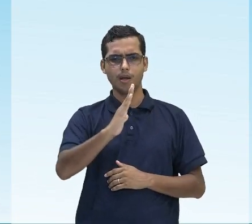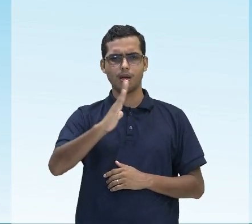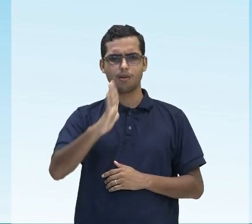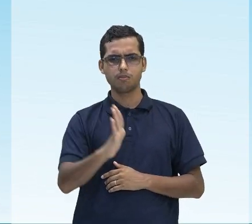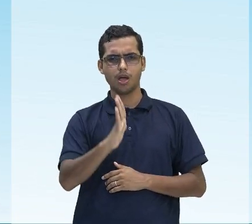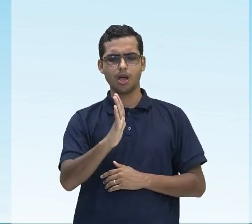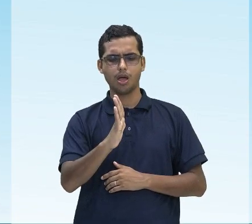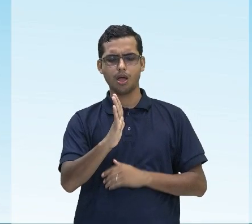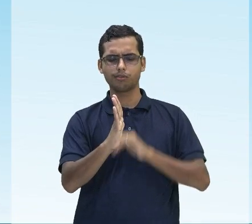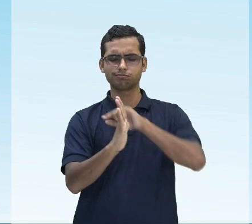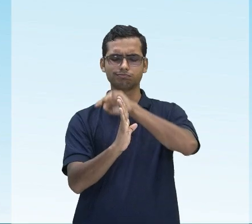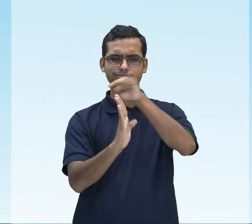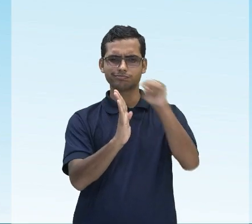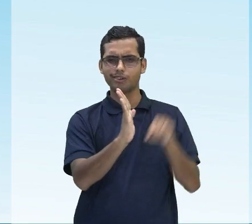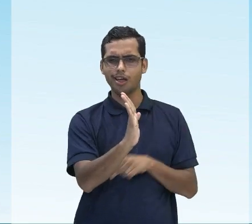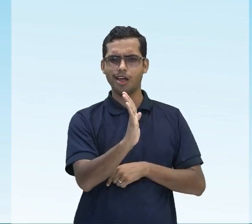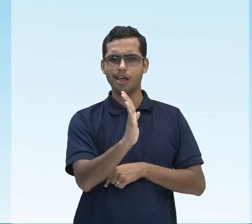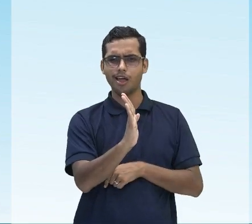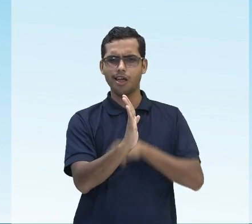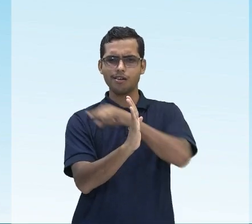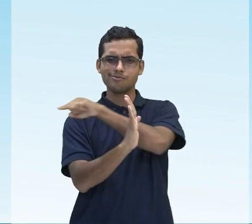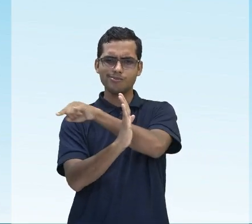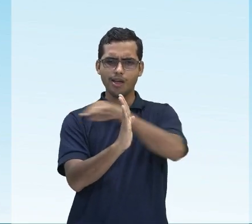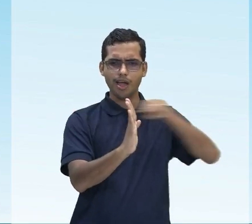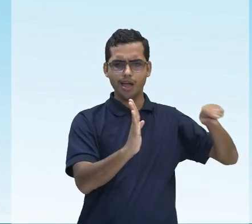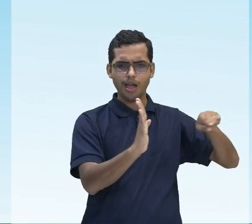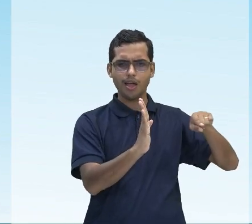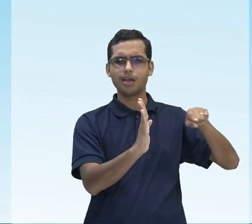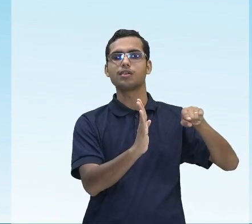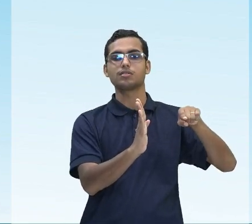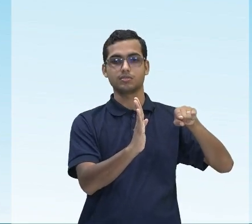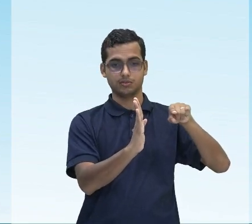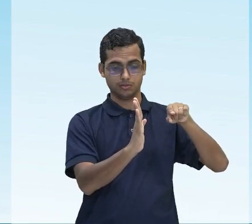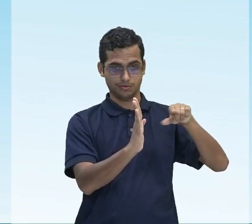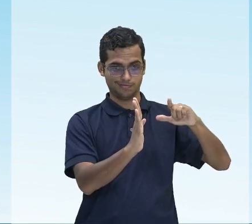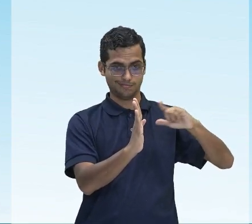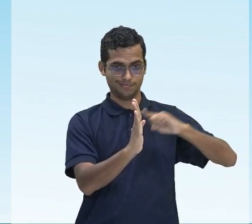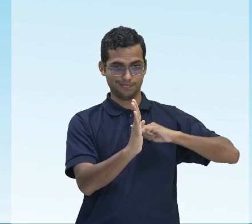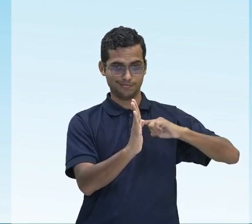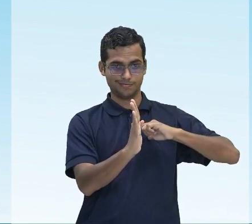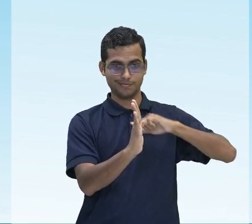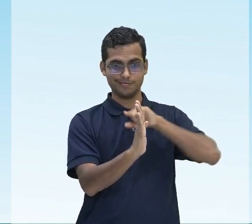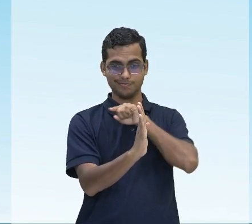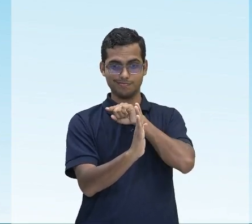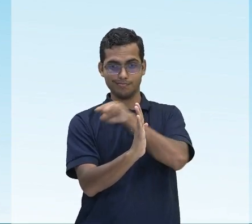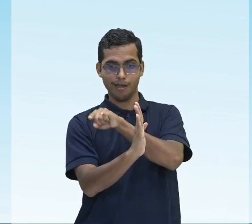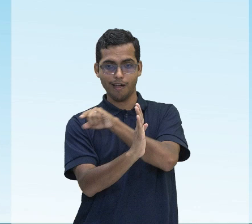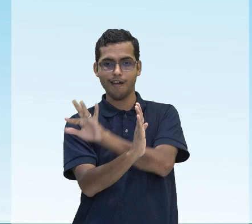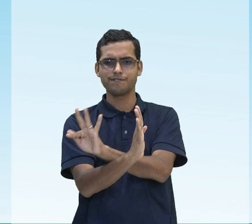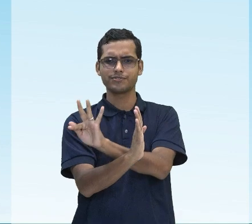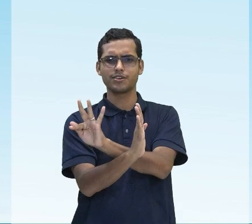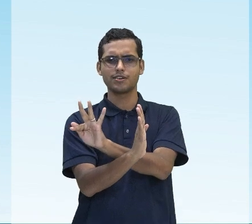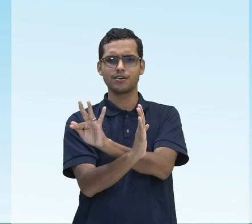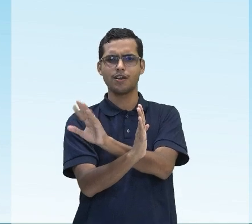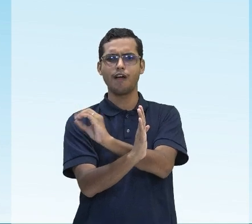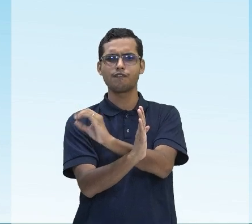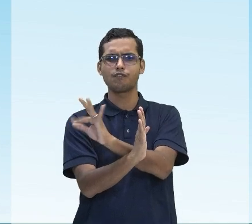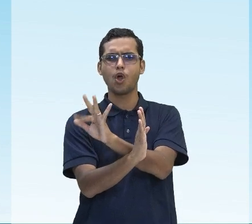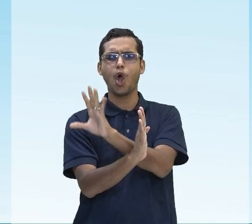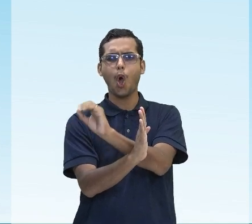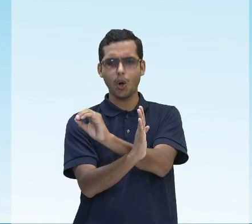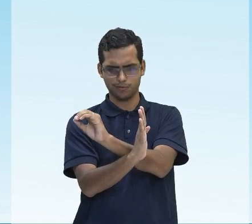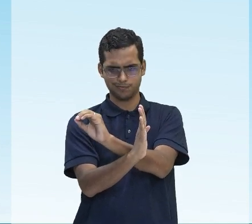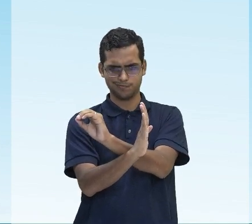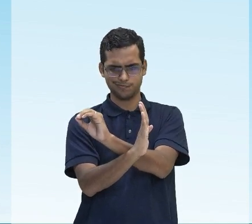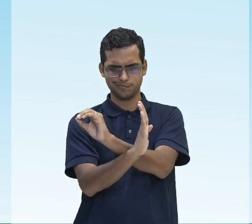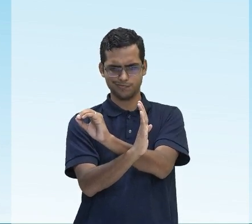olha só, mas a regra é a mesma. Ou seja, incide passando pelo foco, volta paralelo ao eixo